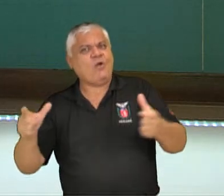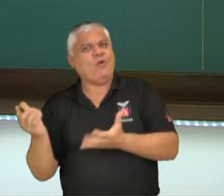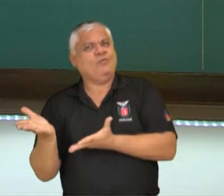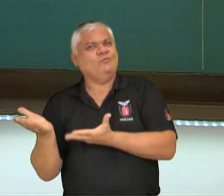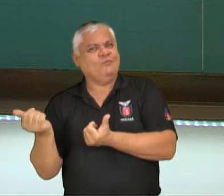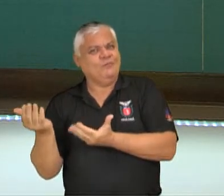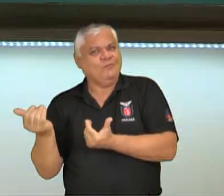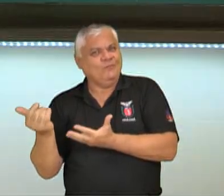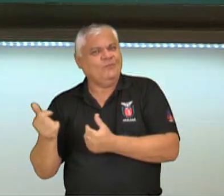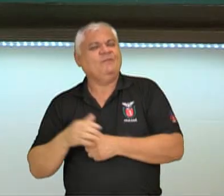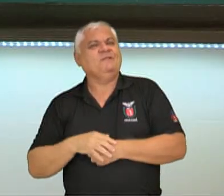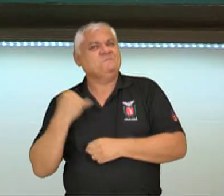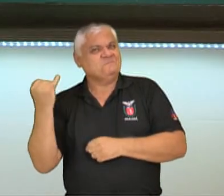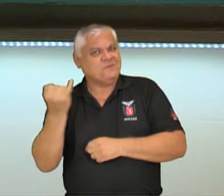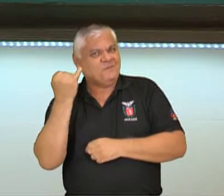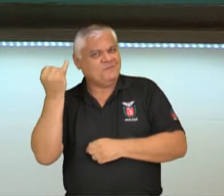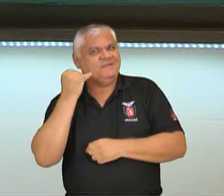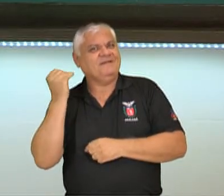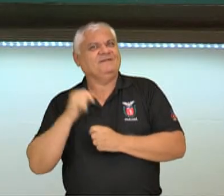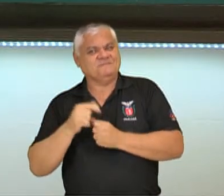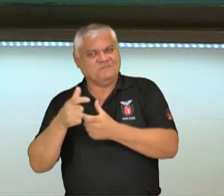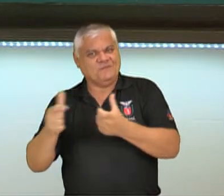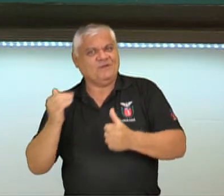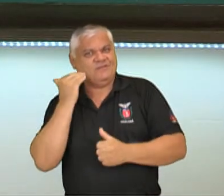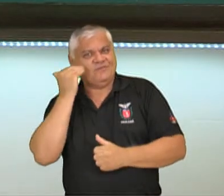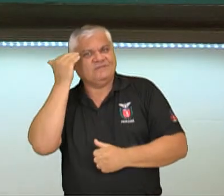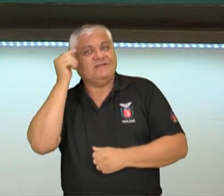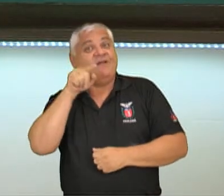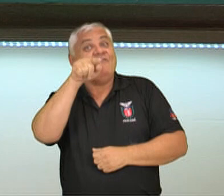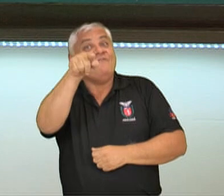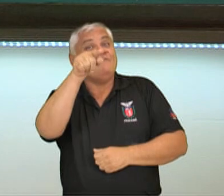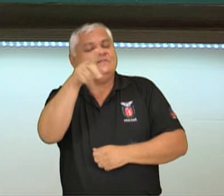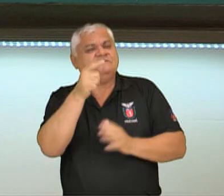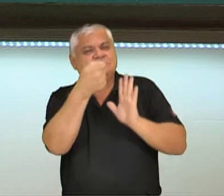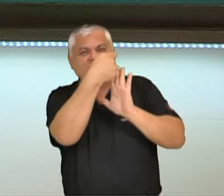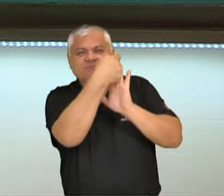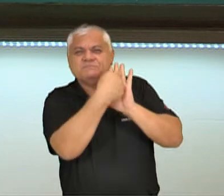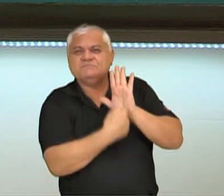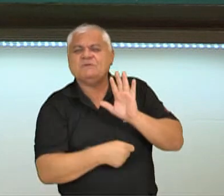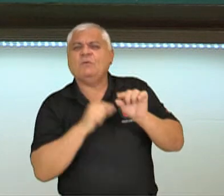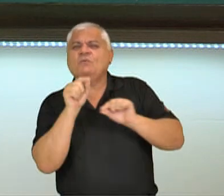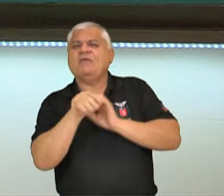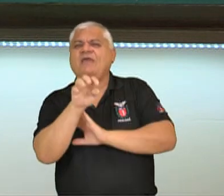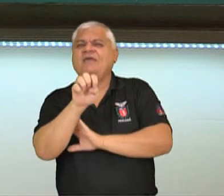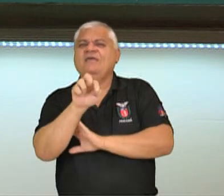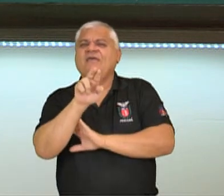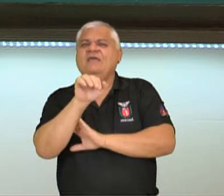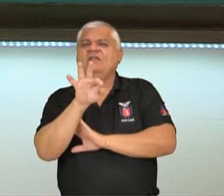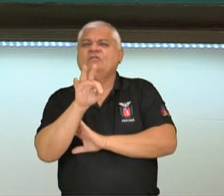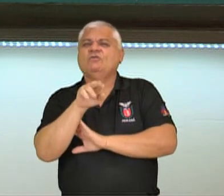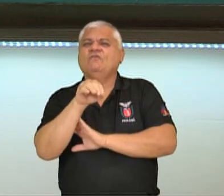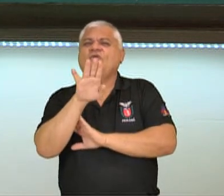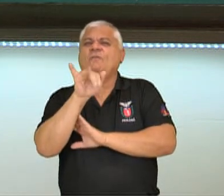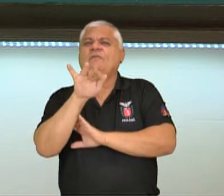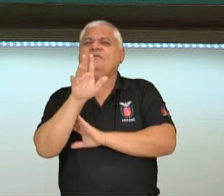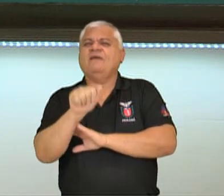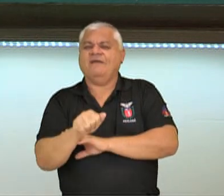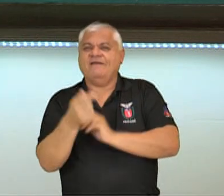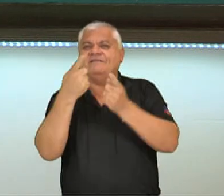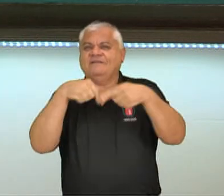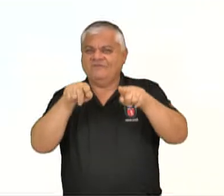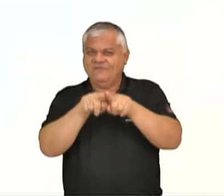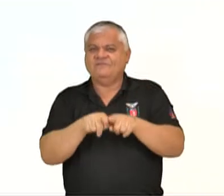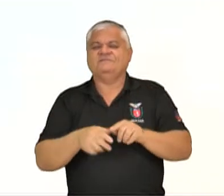isso eu achei importante vocês conhecerem. Agora eu quero que você escreva aí, o que é eritrofobia? A gente